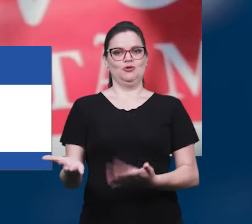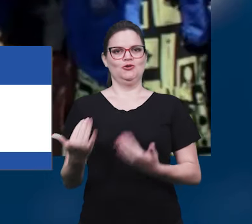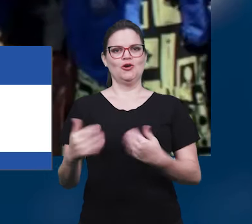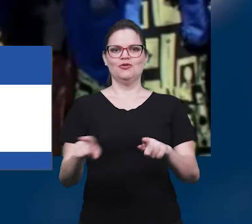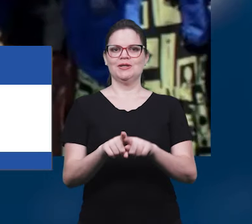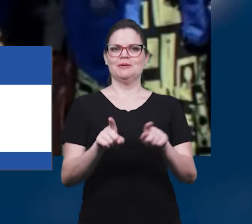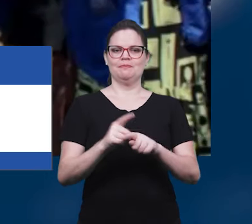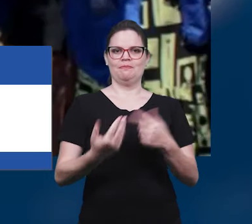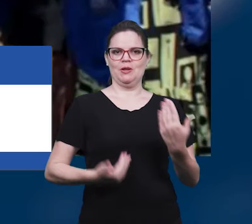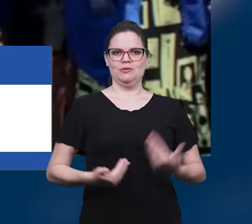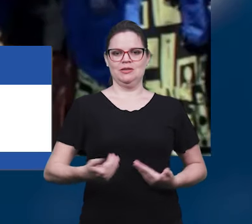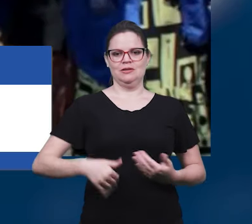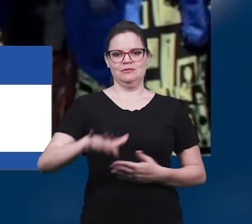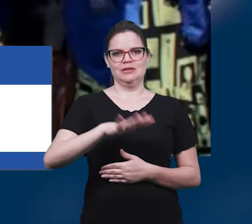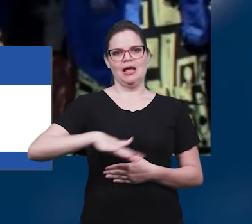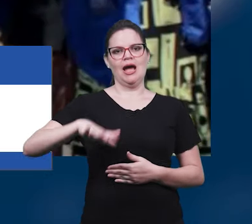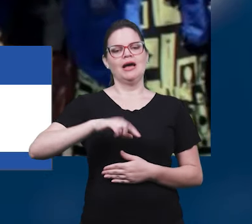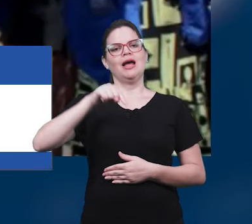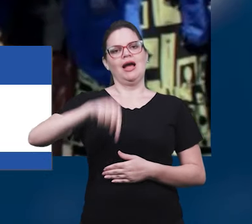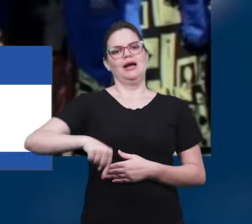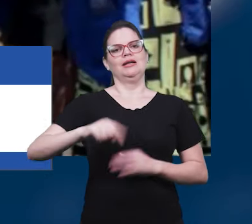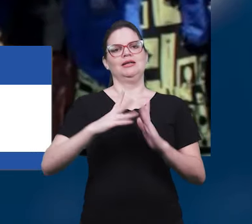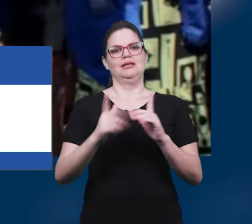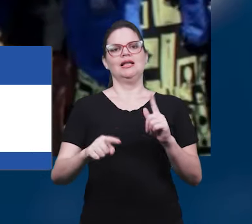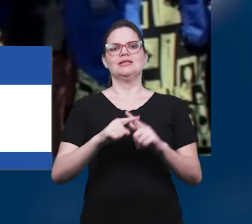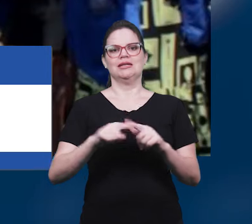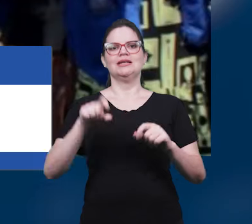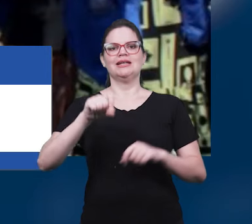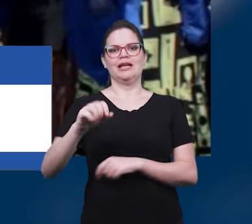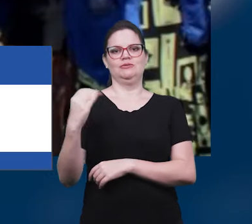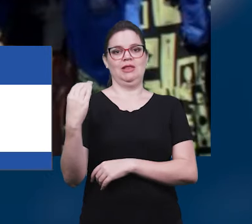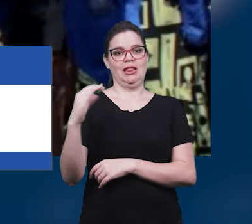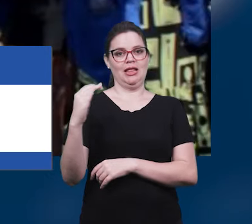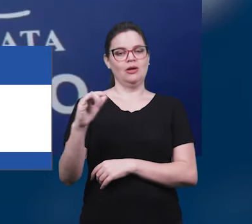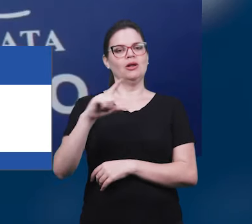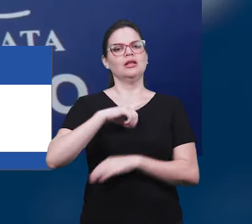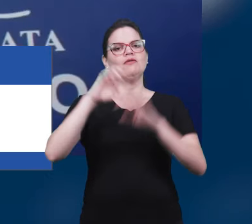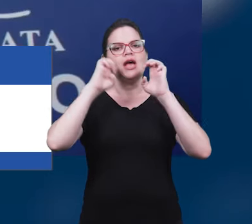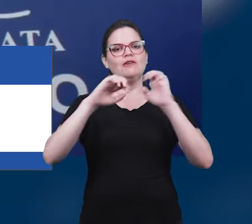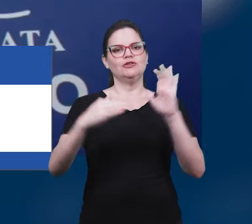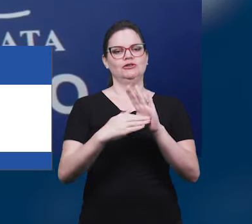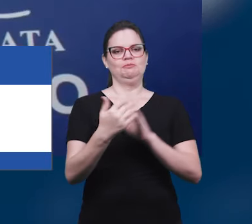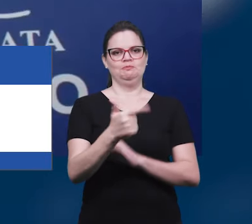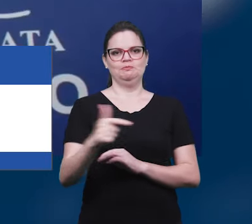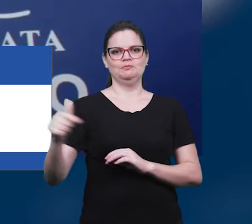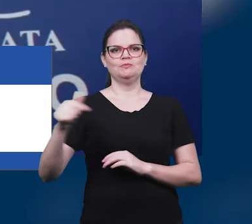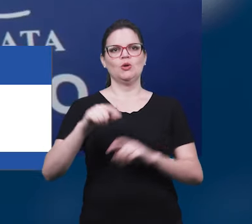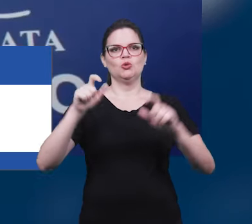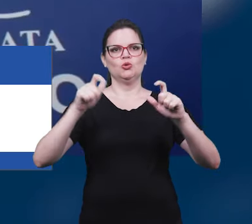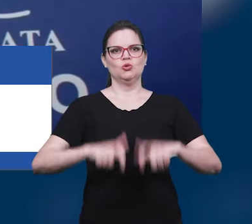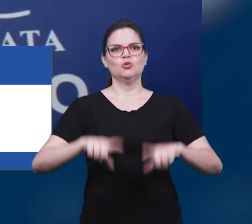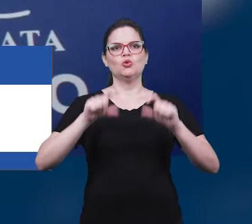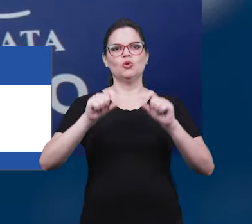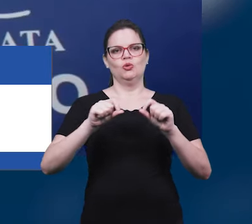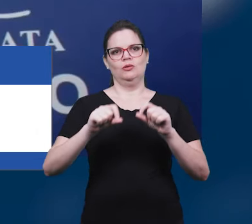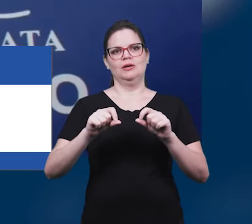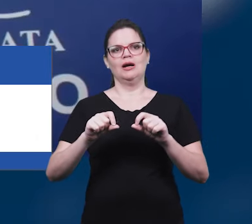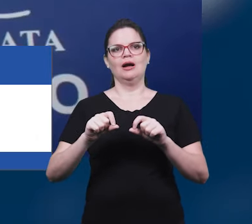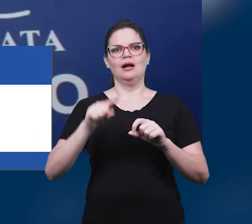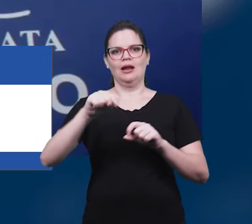irmãos das igrejas da região de Niterói participaram do Evangelho sem fronteiras em Itaipu bairro da Região